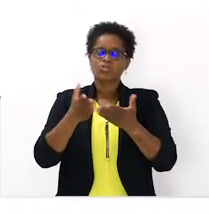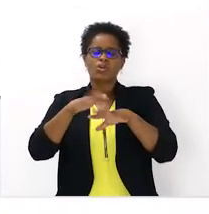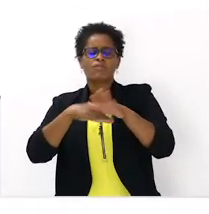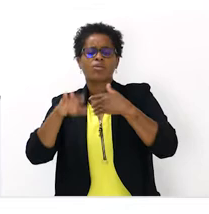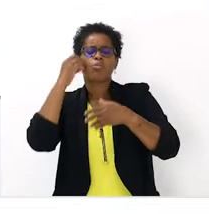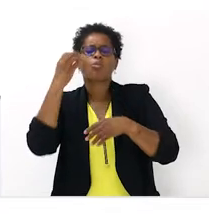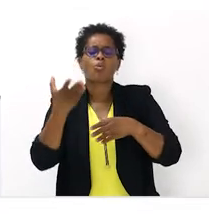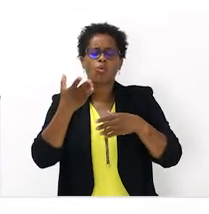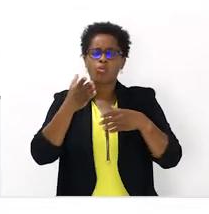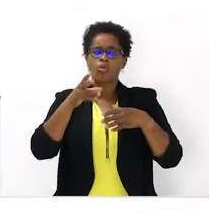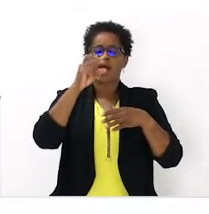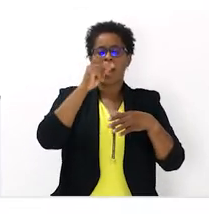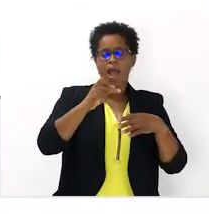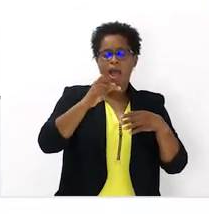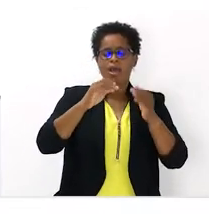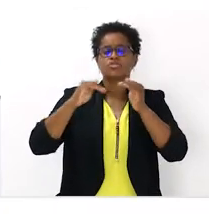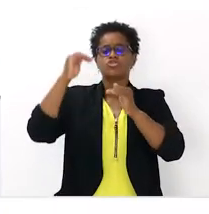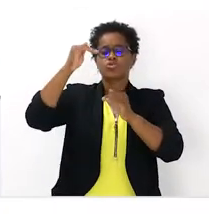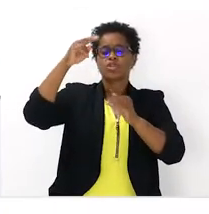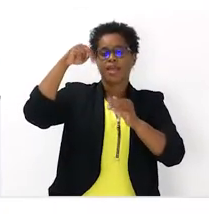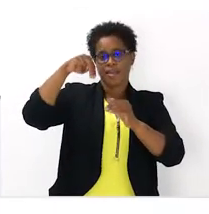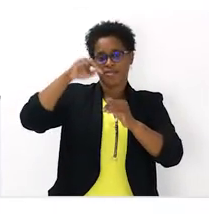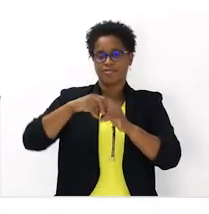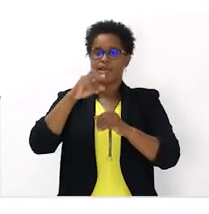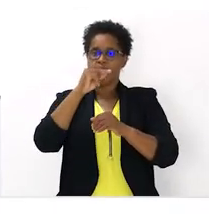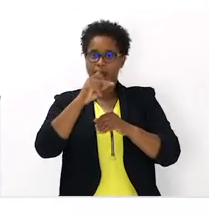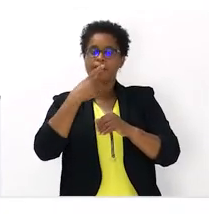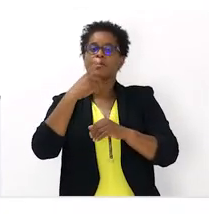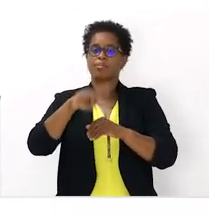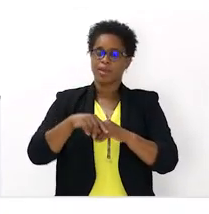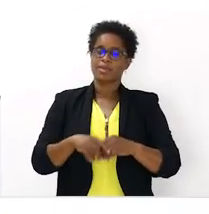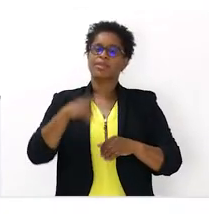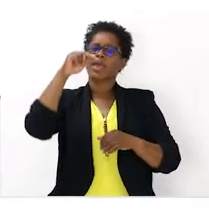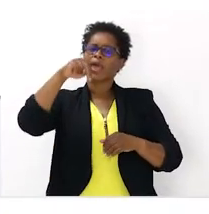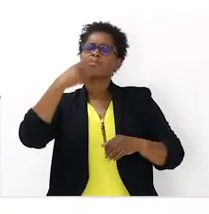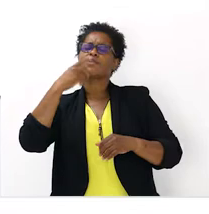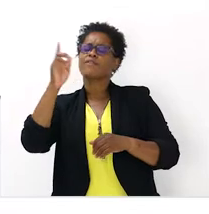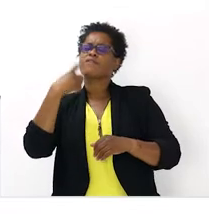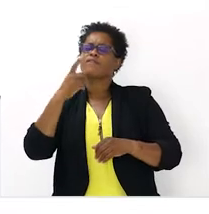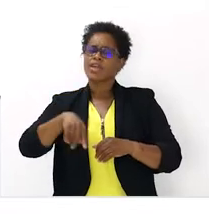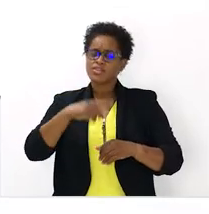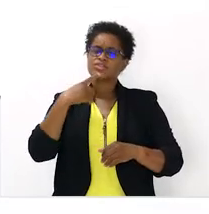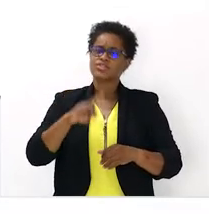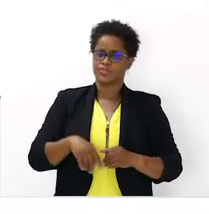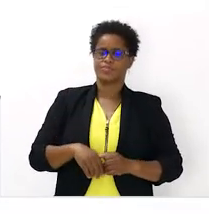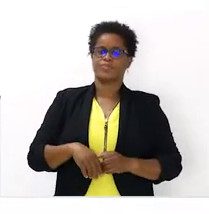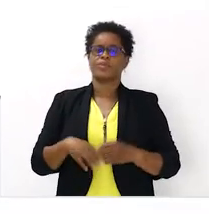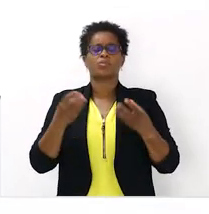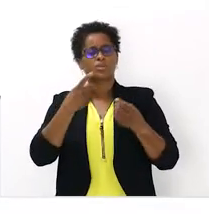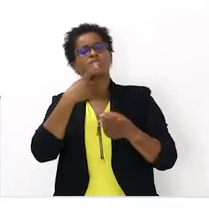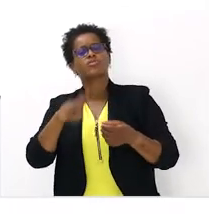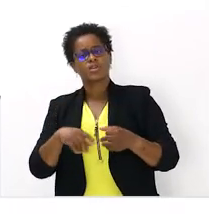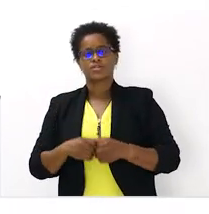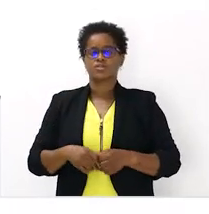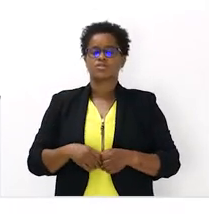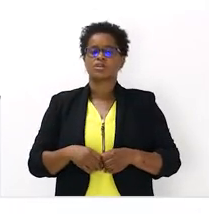como A de expoente N. A repete N vezes. A repete